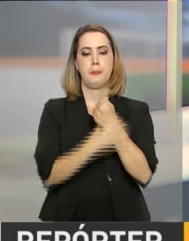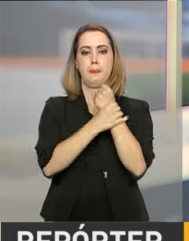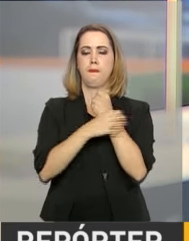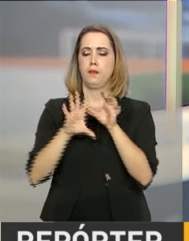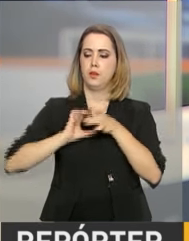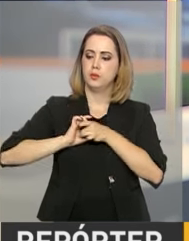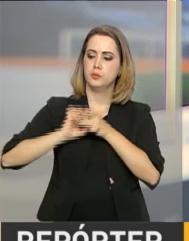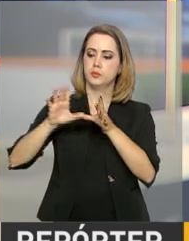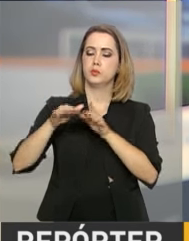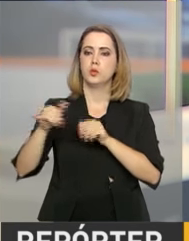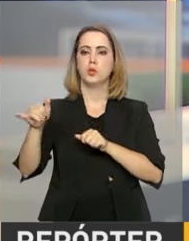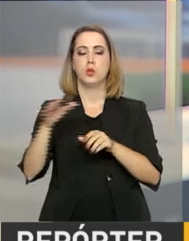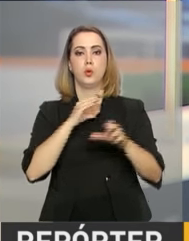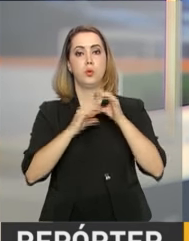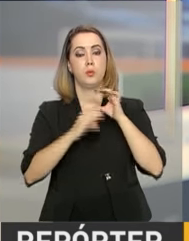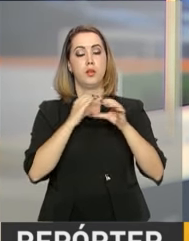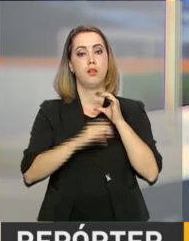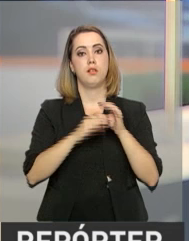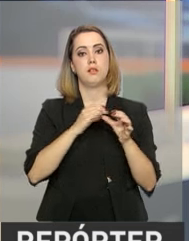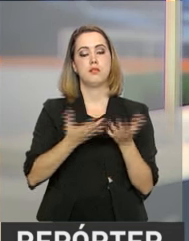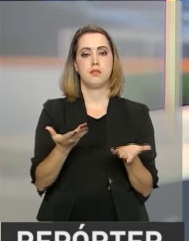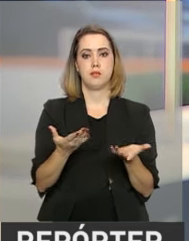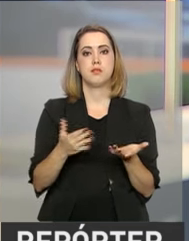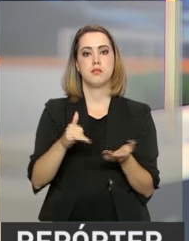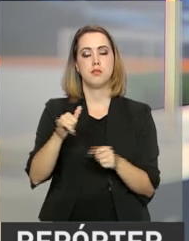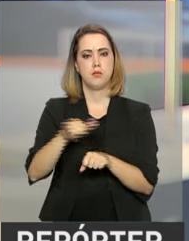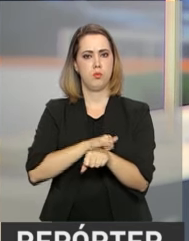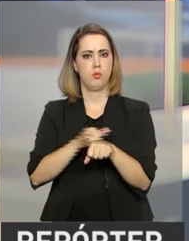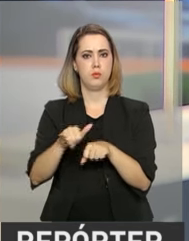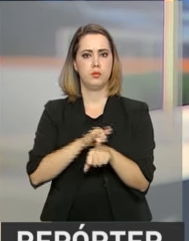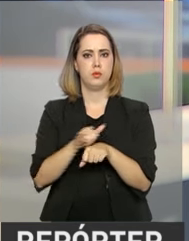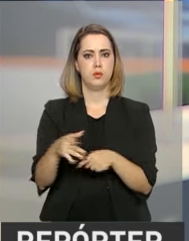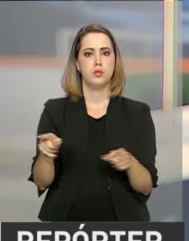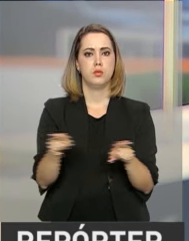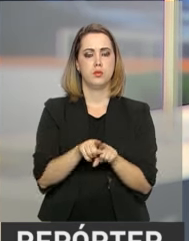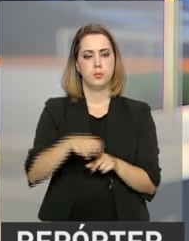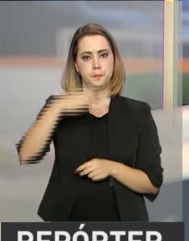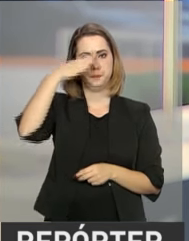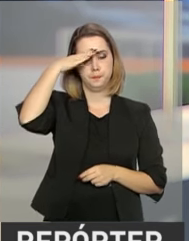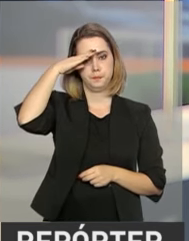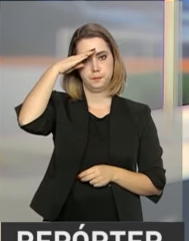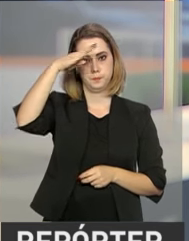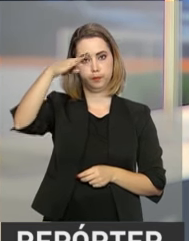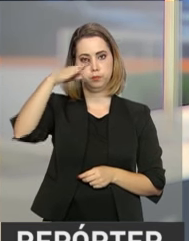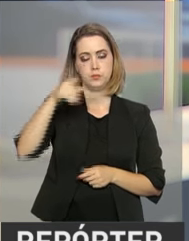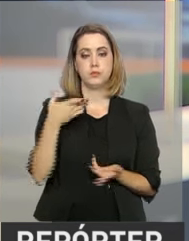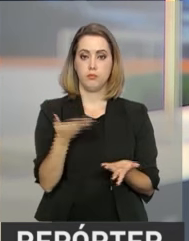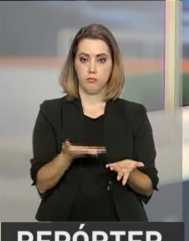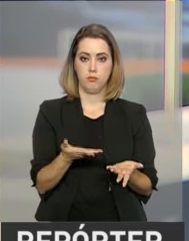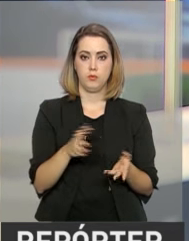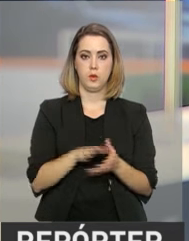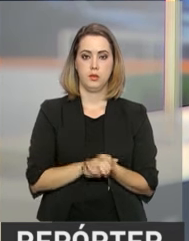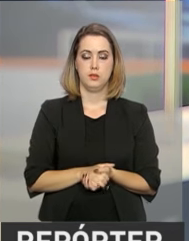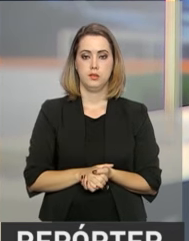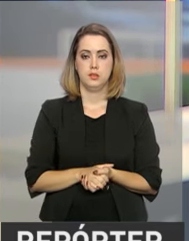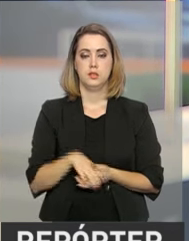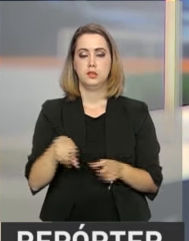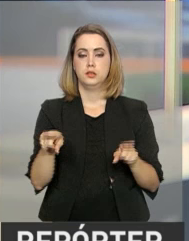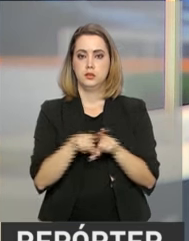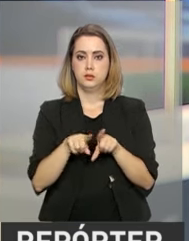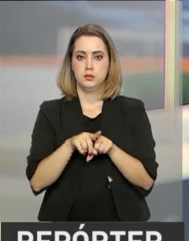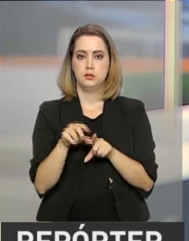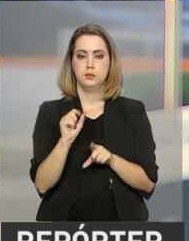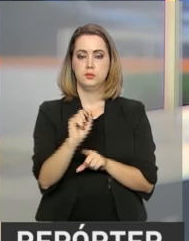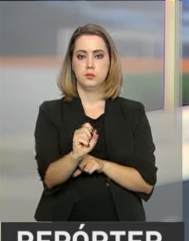comunicações estratégicas e e isso na carga útil militar né que é aplicada à forças armadas e existe